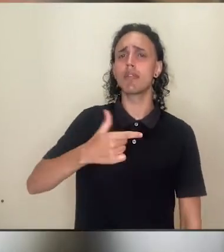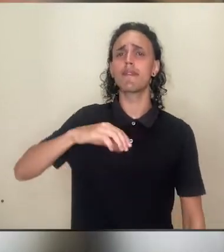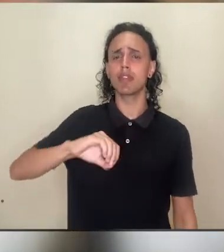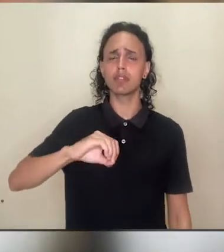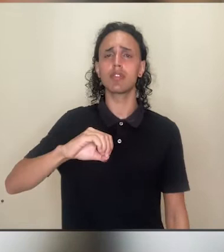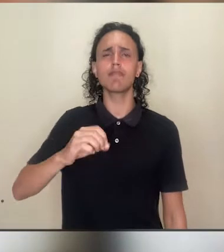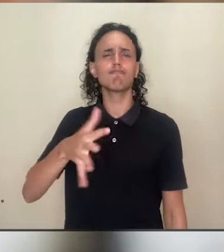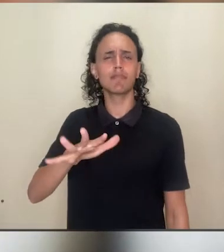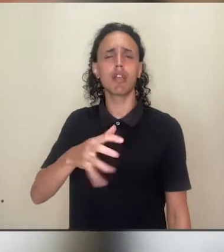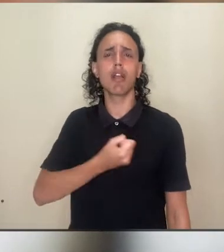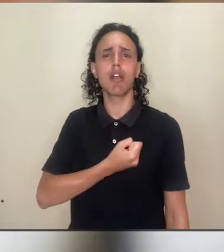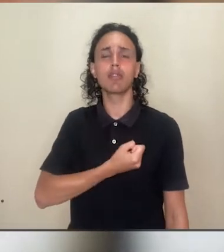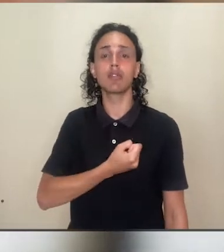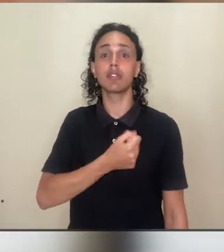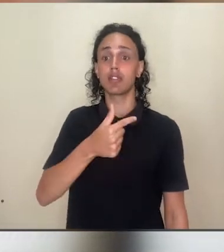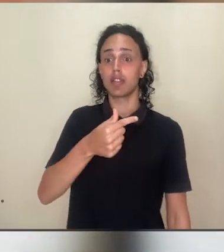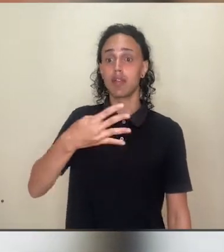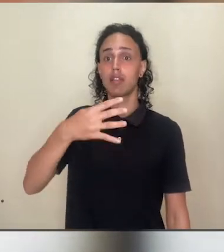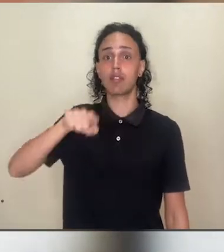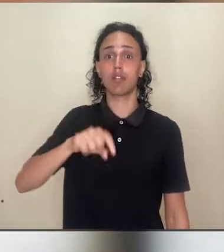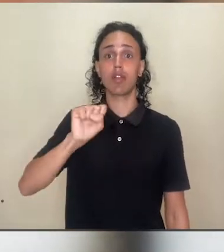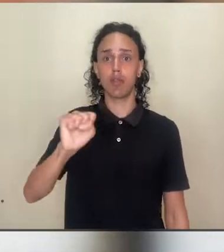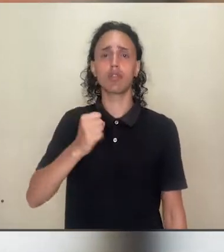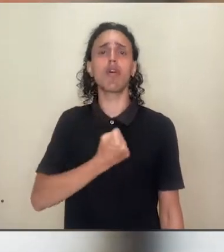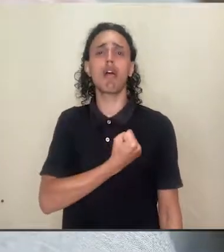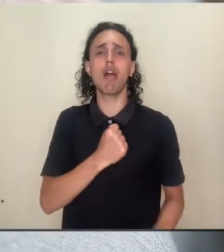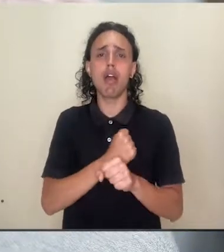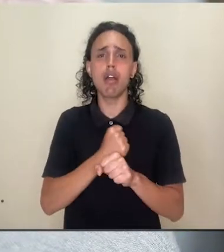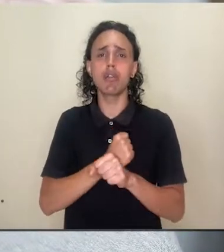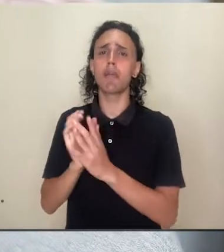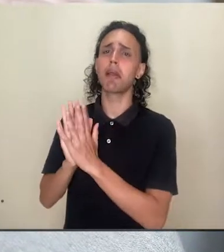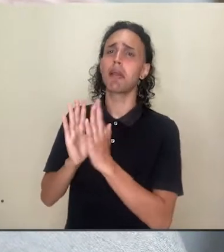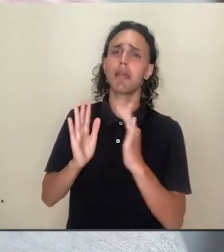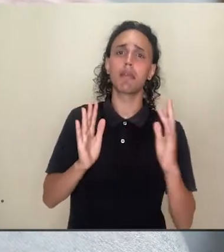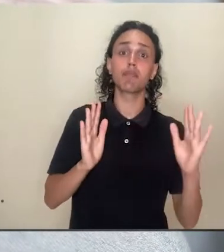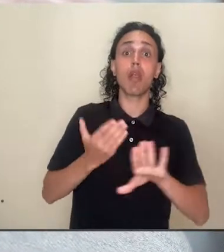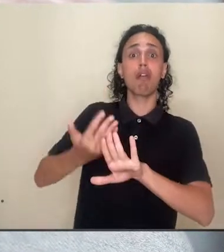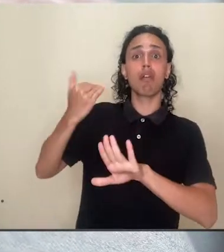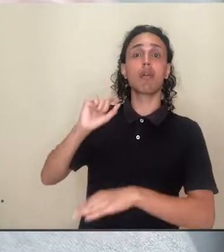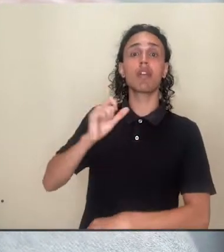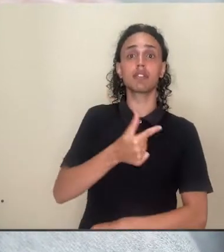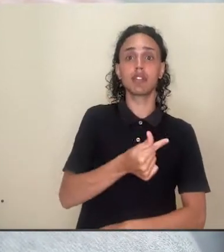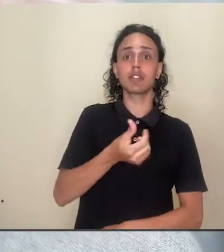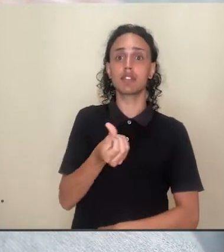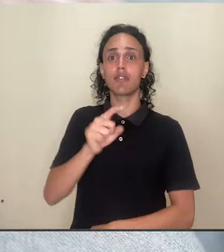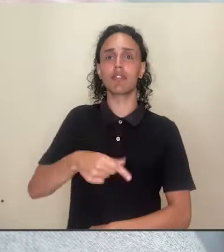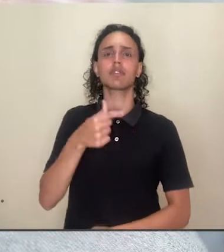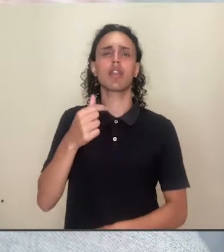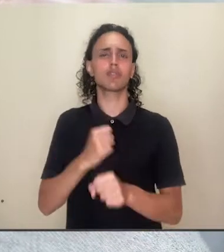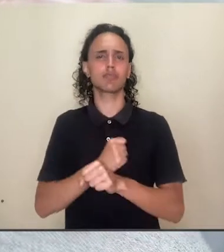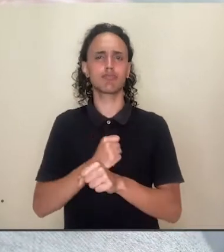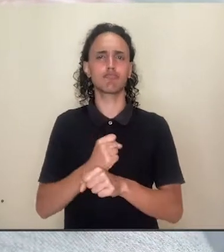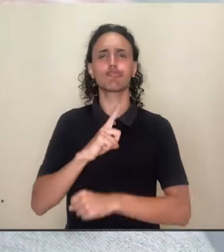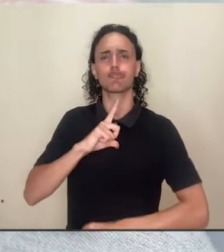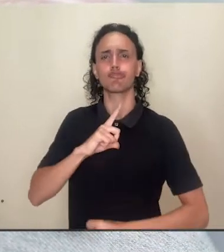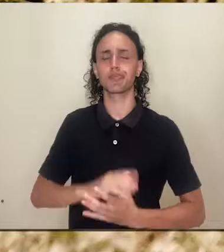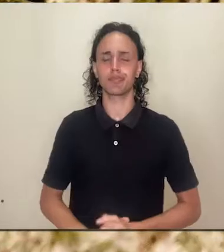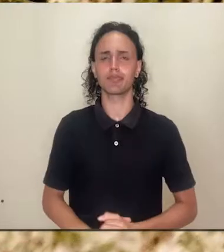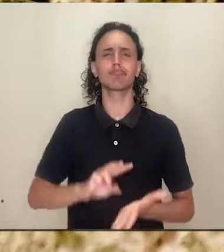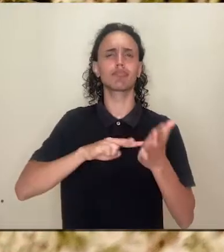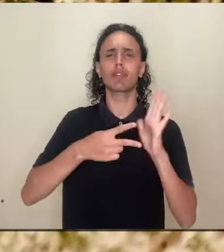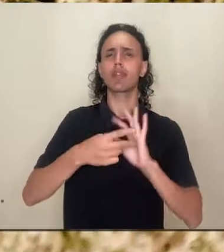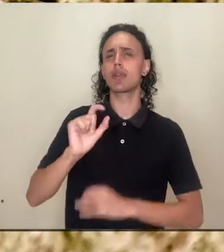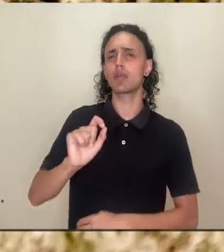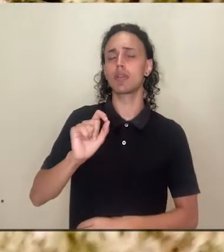terão em média 74,8 anos, em vez dos 76,7 anos de vida anteriormente projetados.